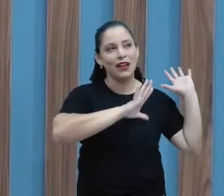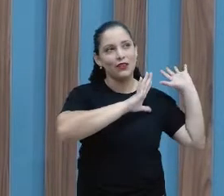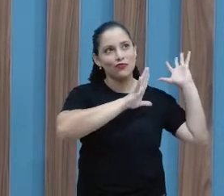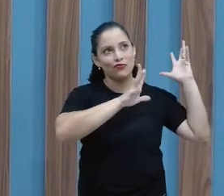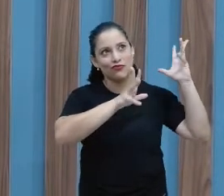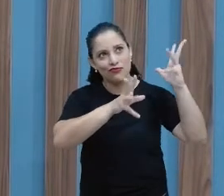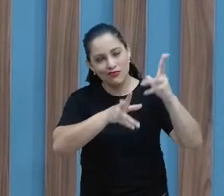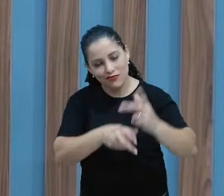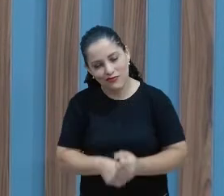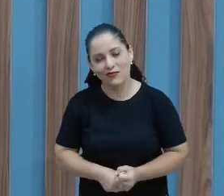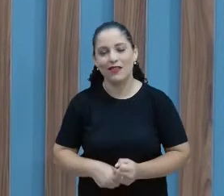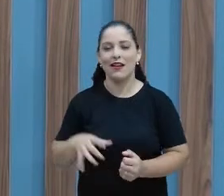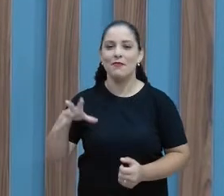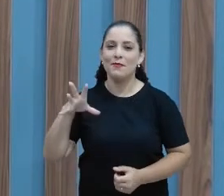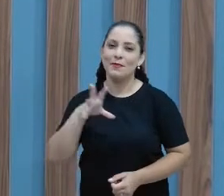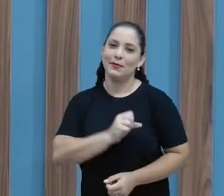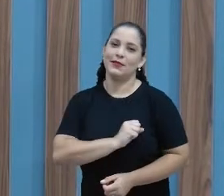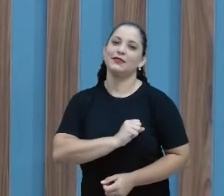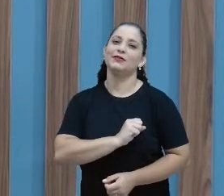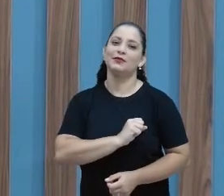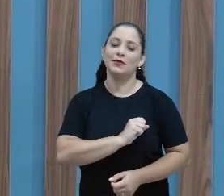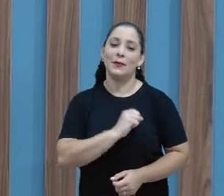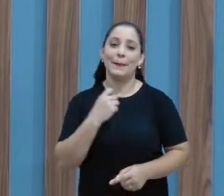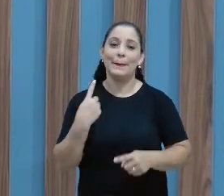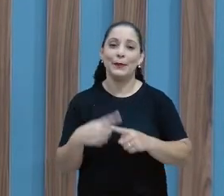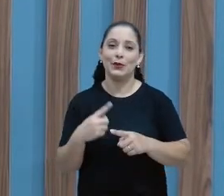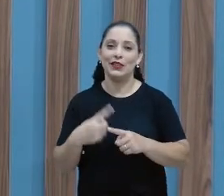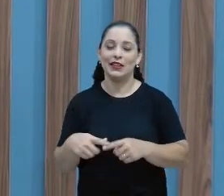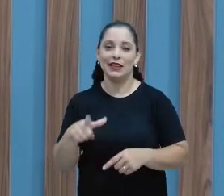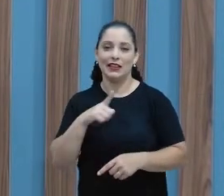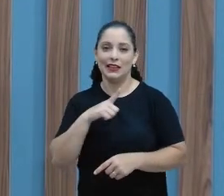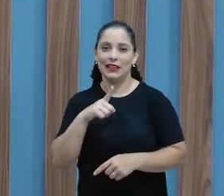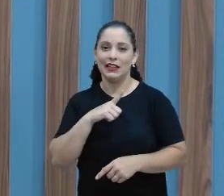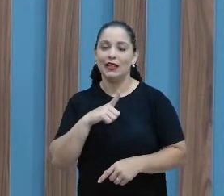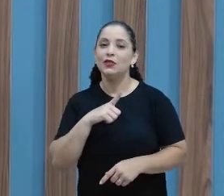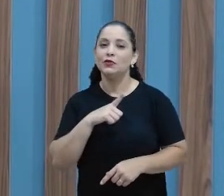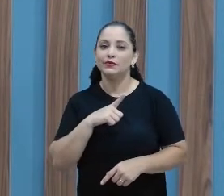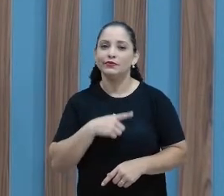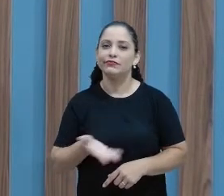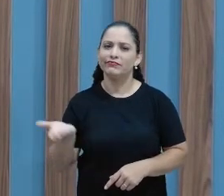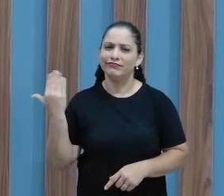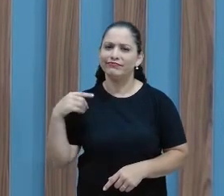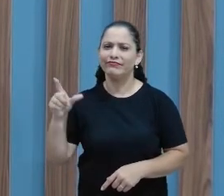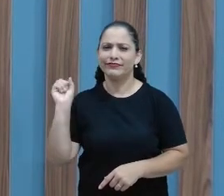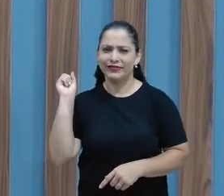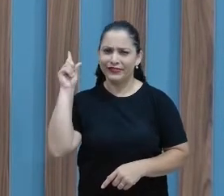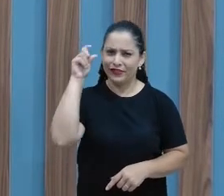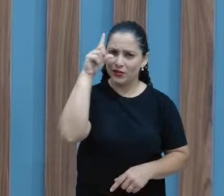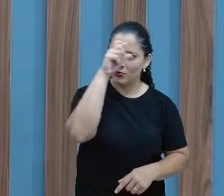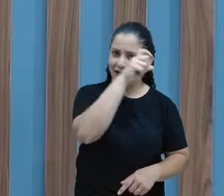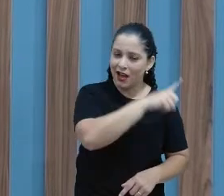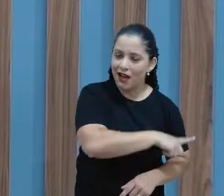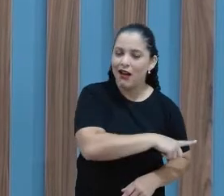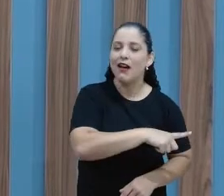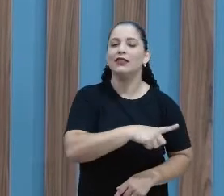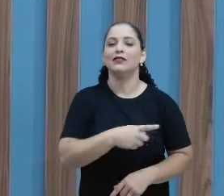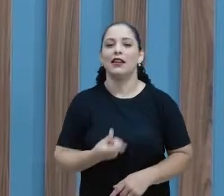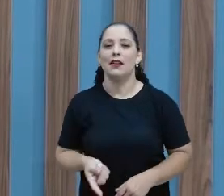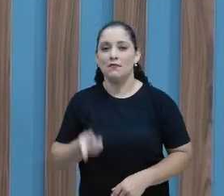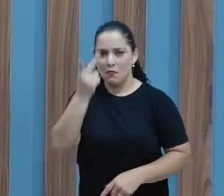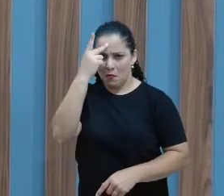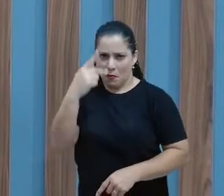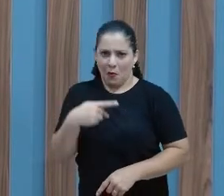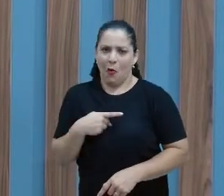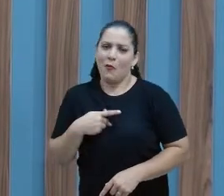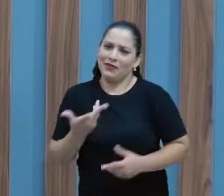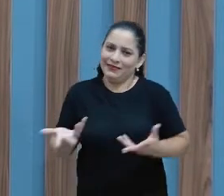rever. Principalmente porque eu tenho, como eu falei a você, aquela outra vez, aquela dificuldadezinha natural, que é minha, né?